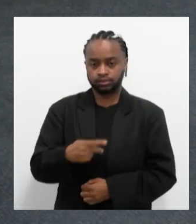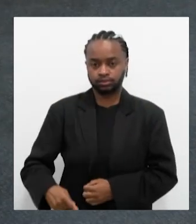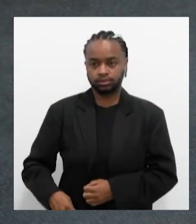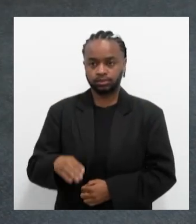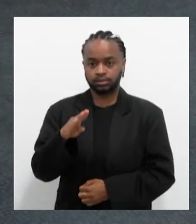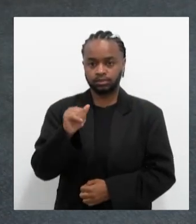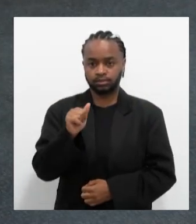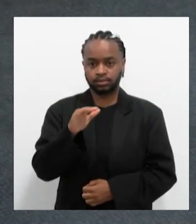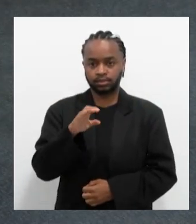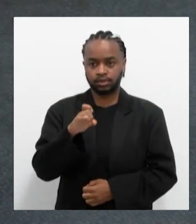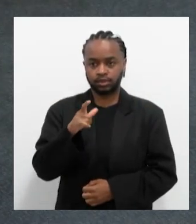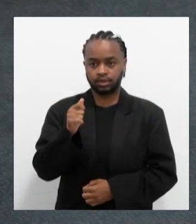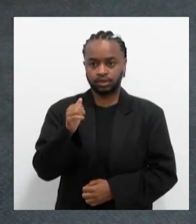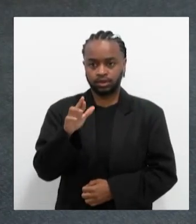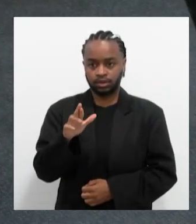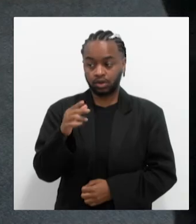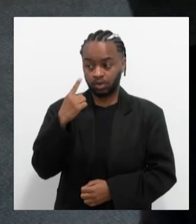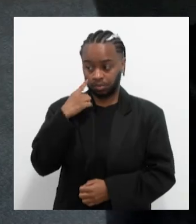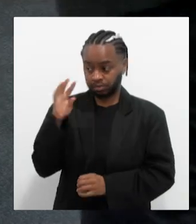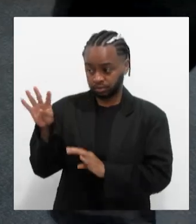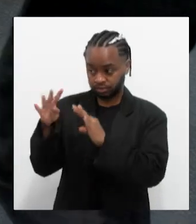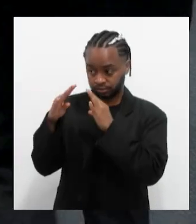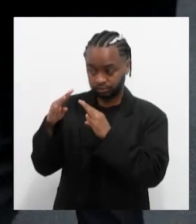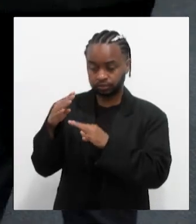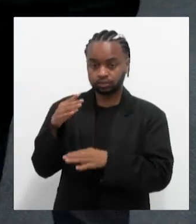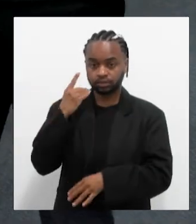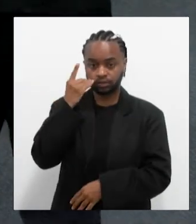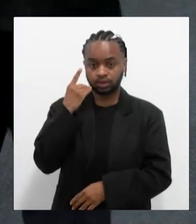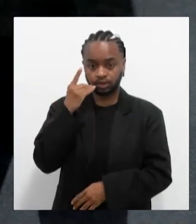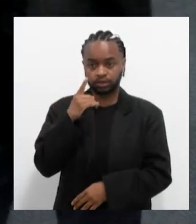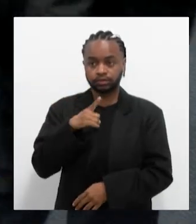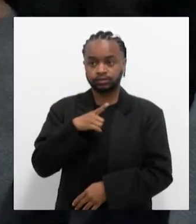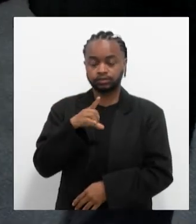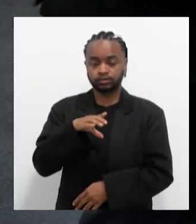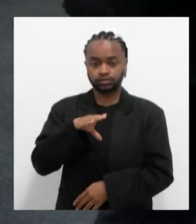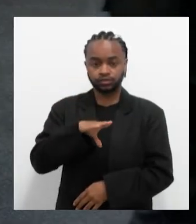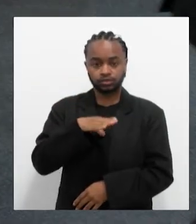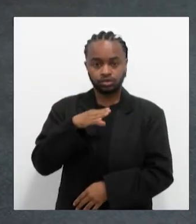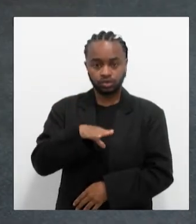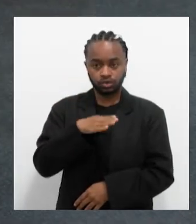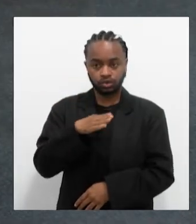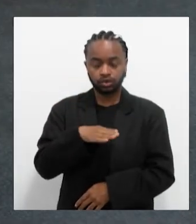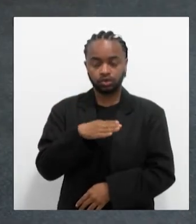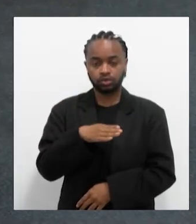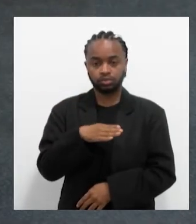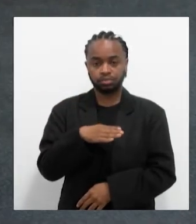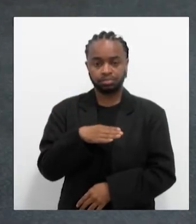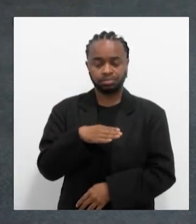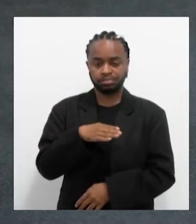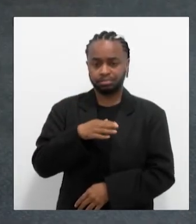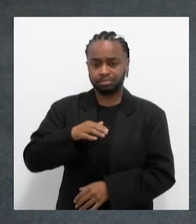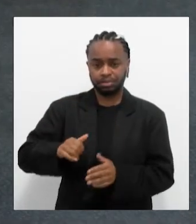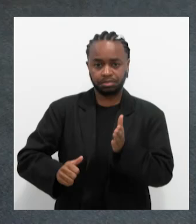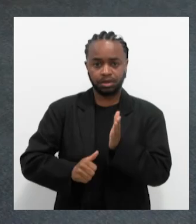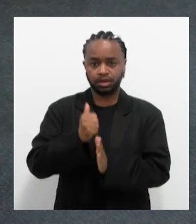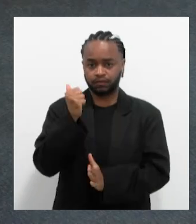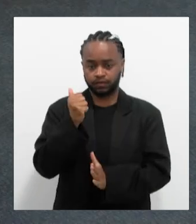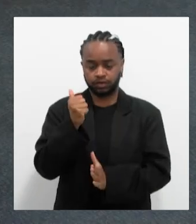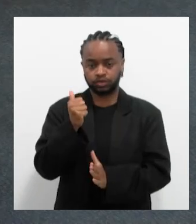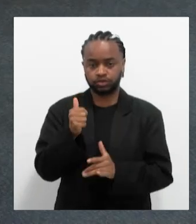coragem, deputado Amorim? O presidente Bacelar teve a coragem, de forma pioneira,